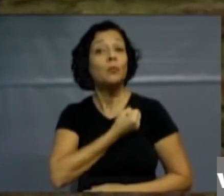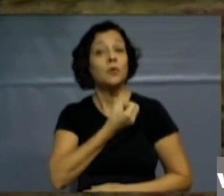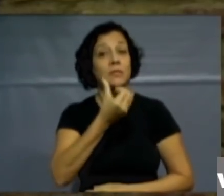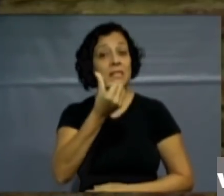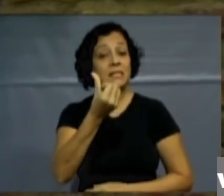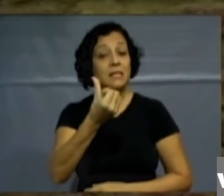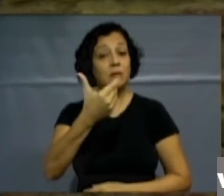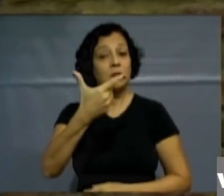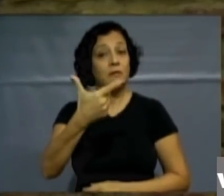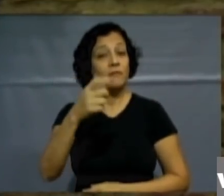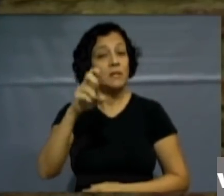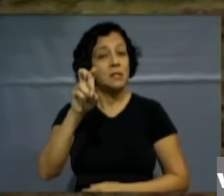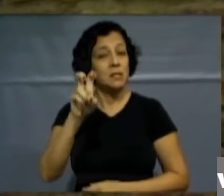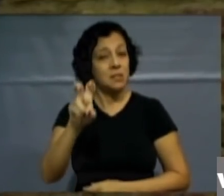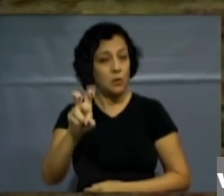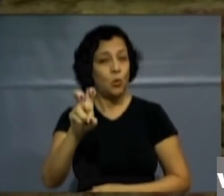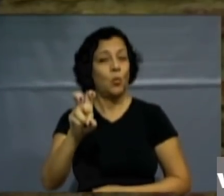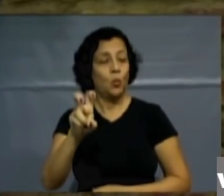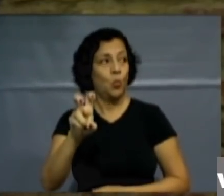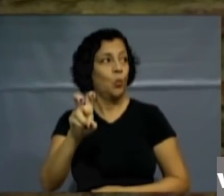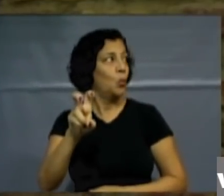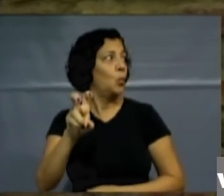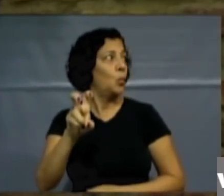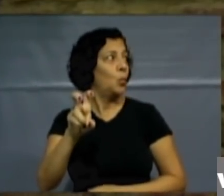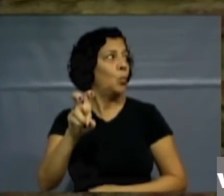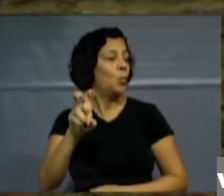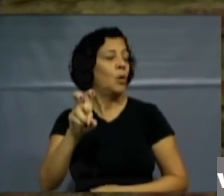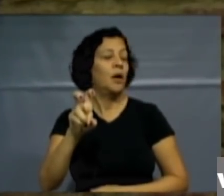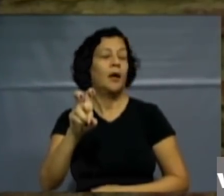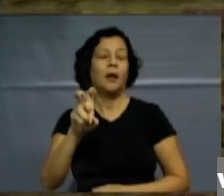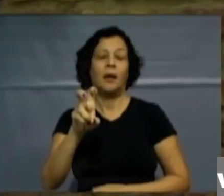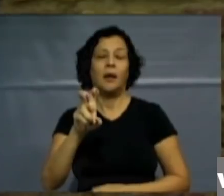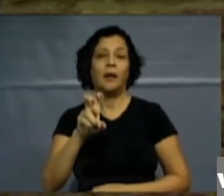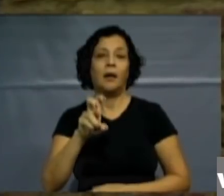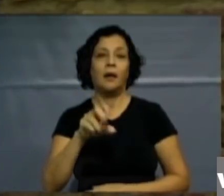625, se não tiver me falhado a memória, porque de vez em quando eu troco as meninas,